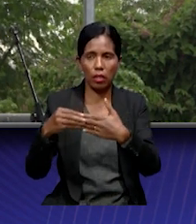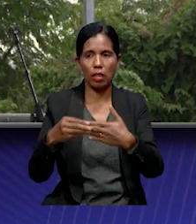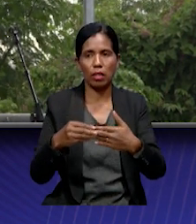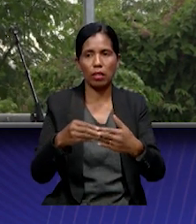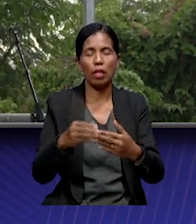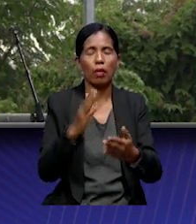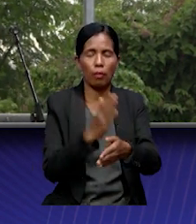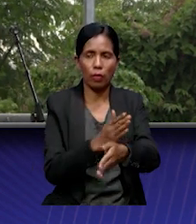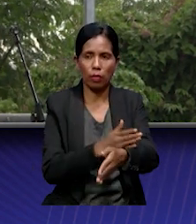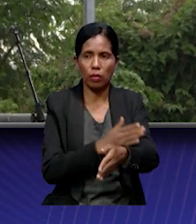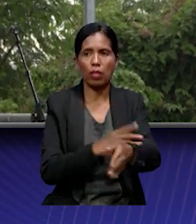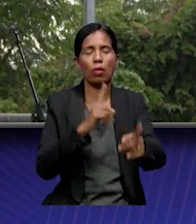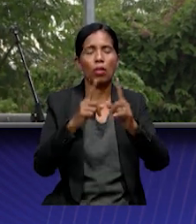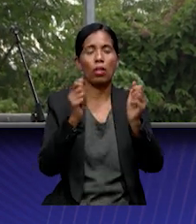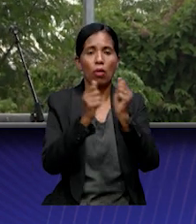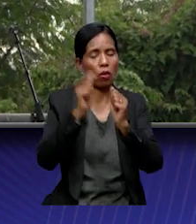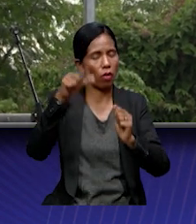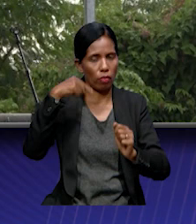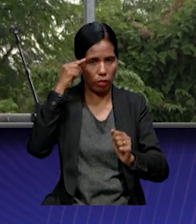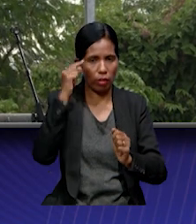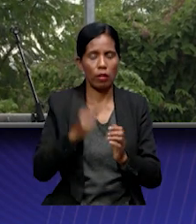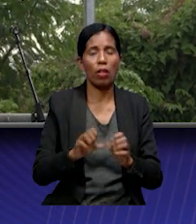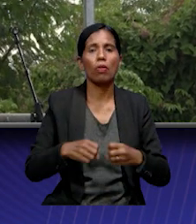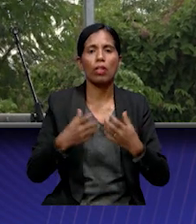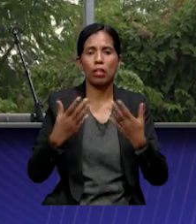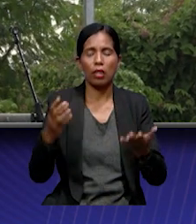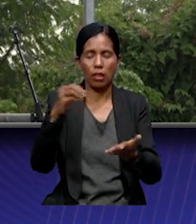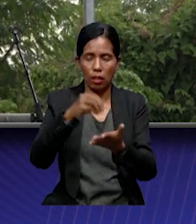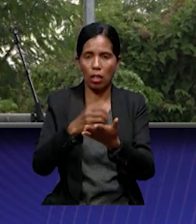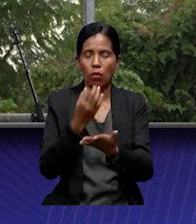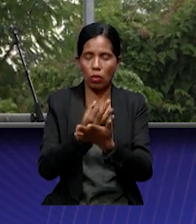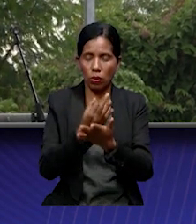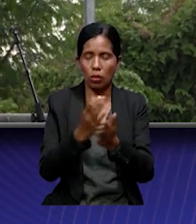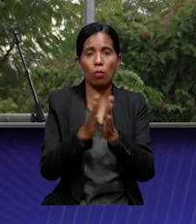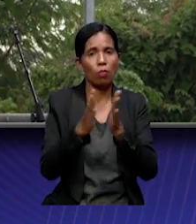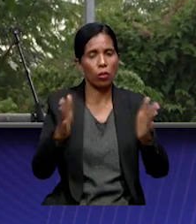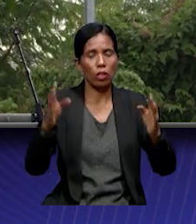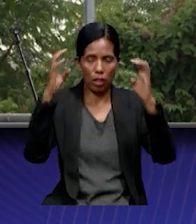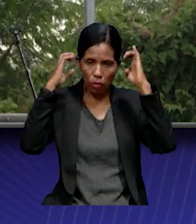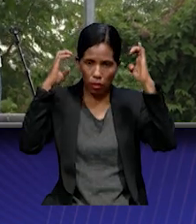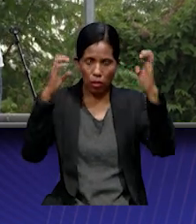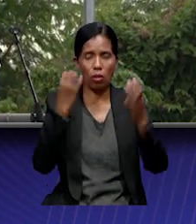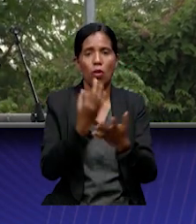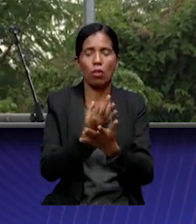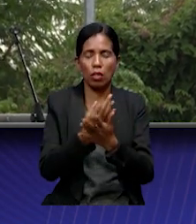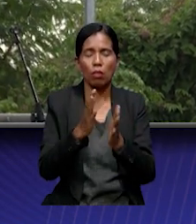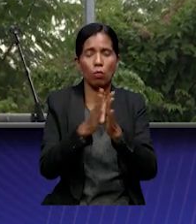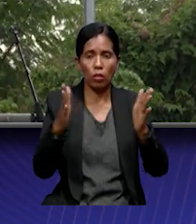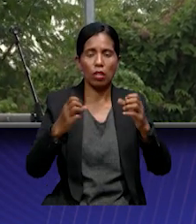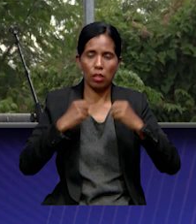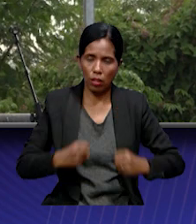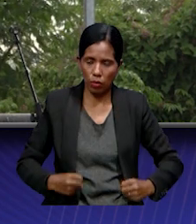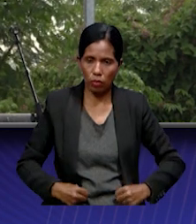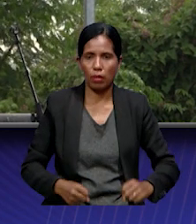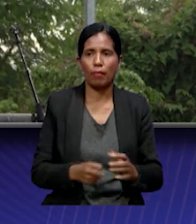promove e se coalia ao governo para o insata o osanebe que bote a educação, osanebe que bote a saúde.